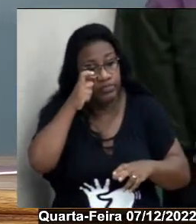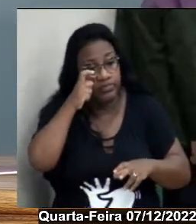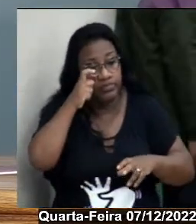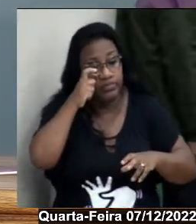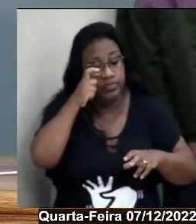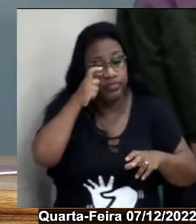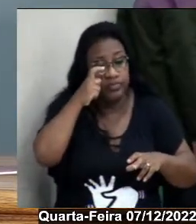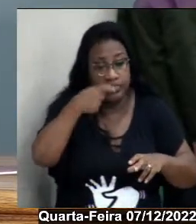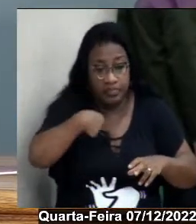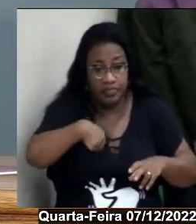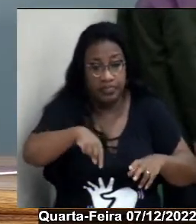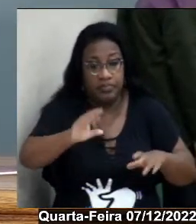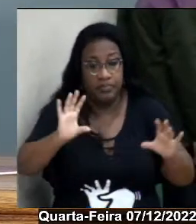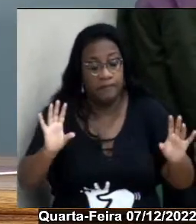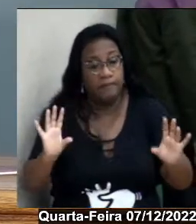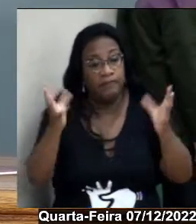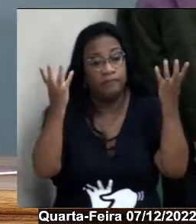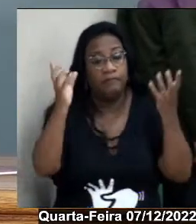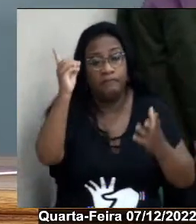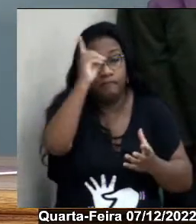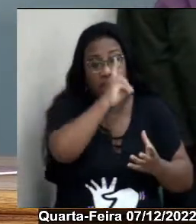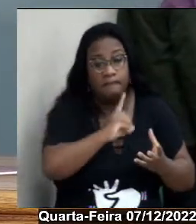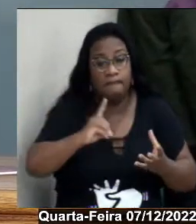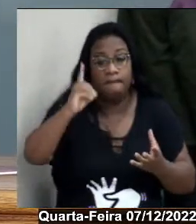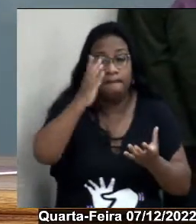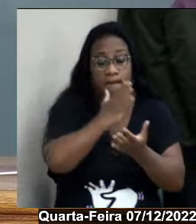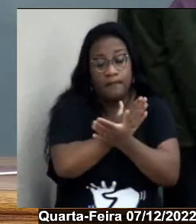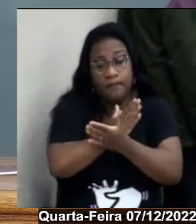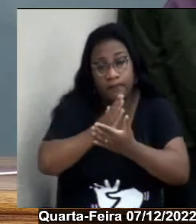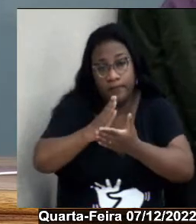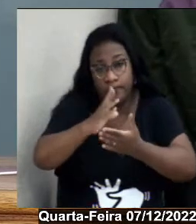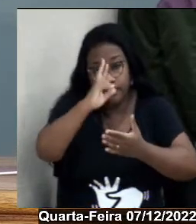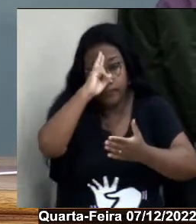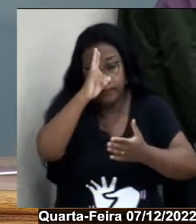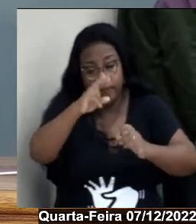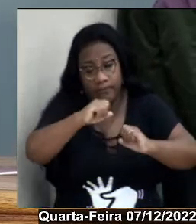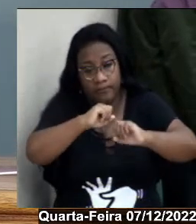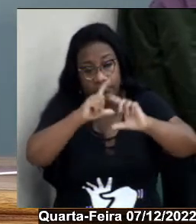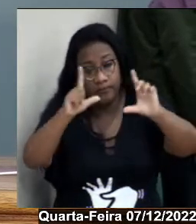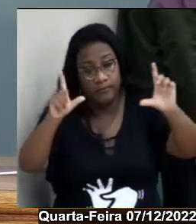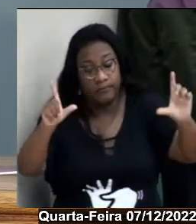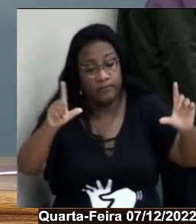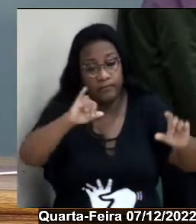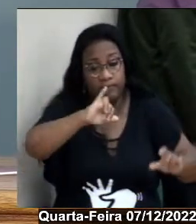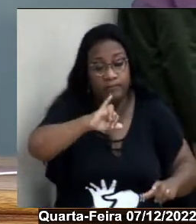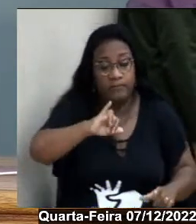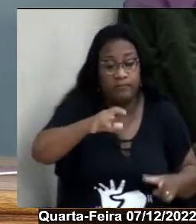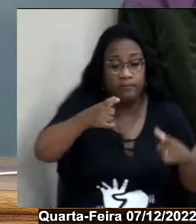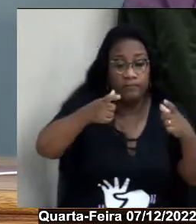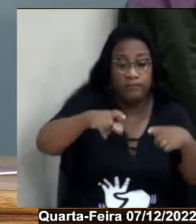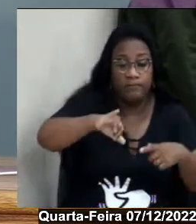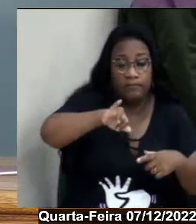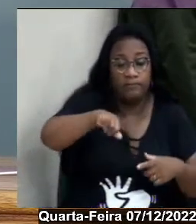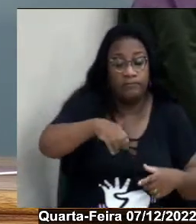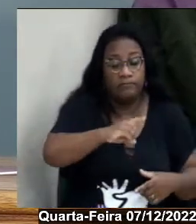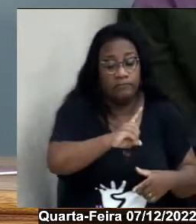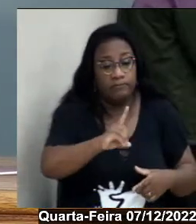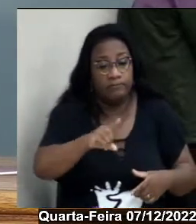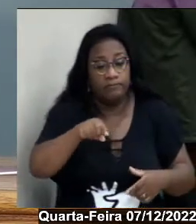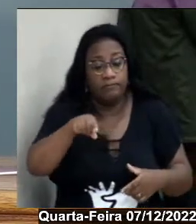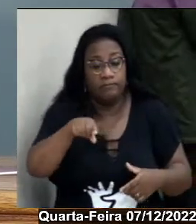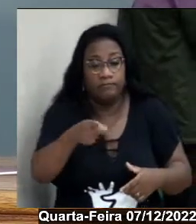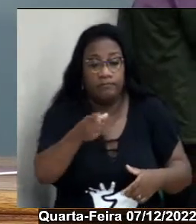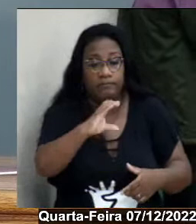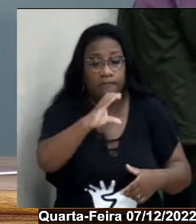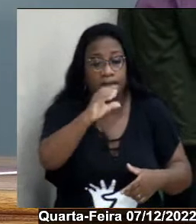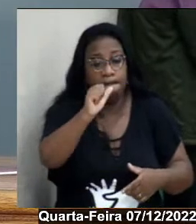para ir na nossa festa domingo, a partir do meio-dia, que é realizada no Jardim Castilho. Já vai fazer 11 anos